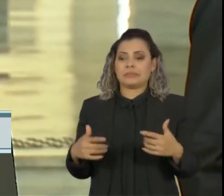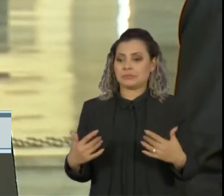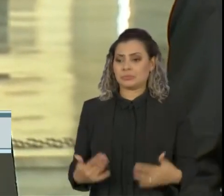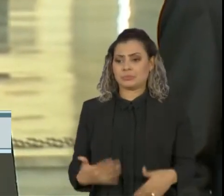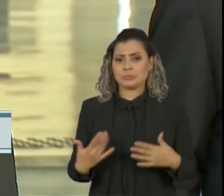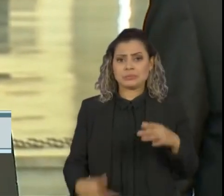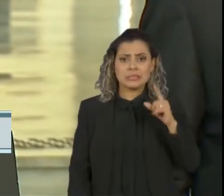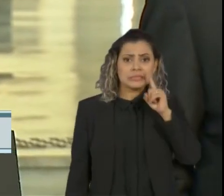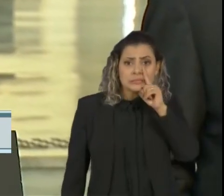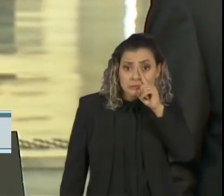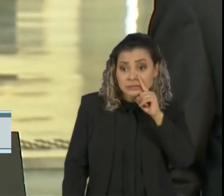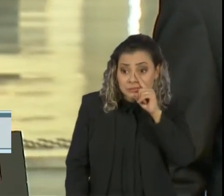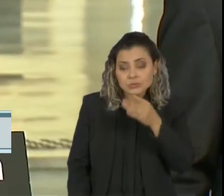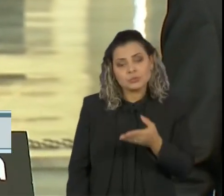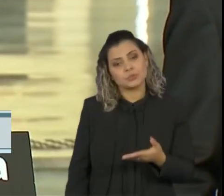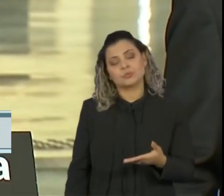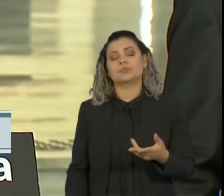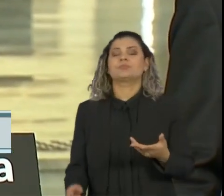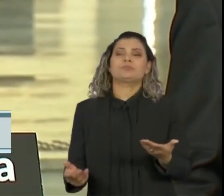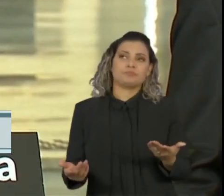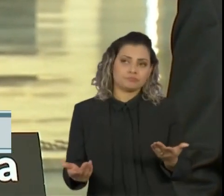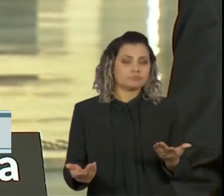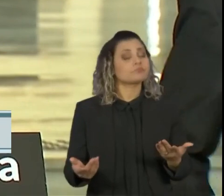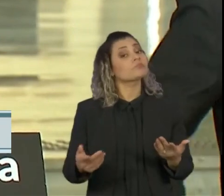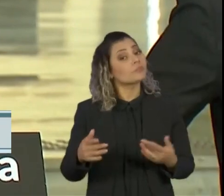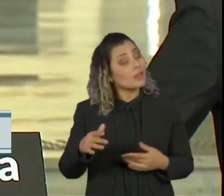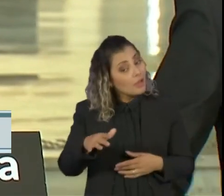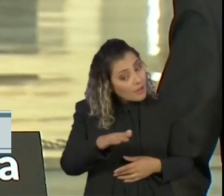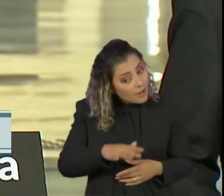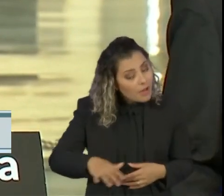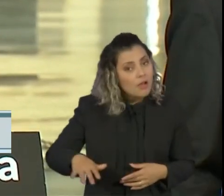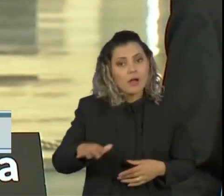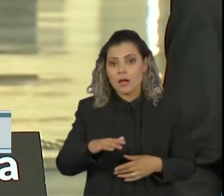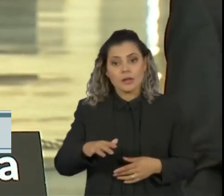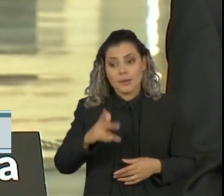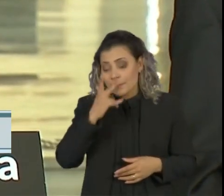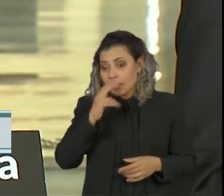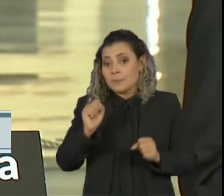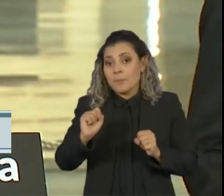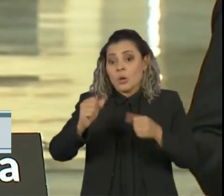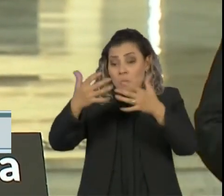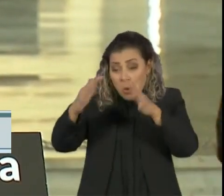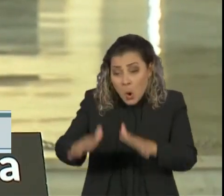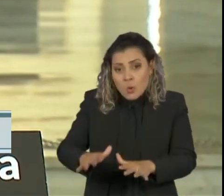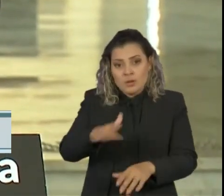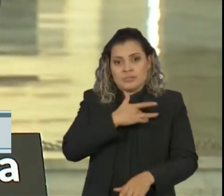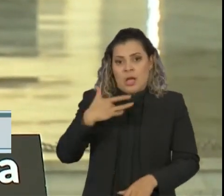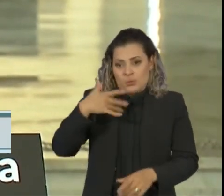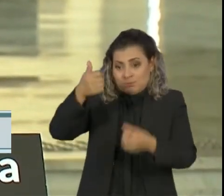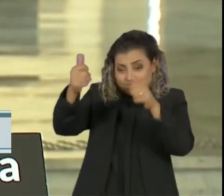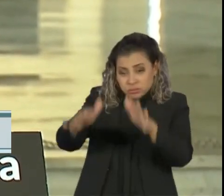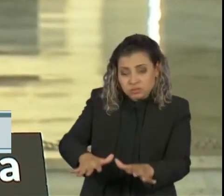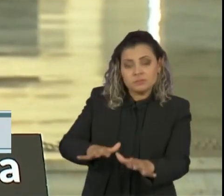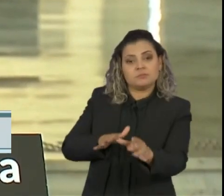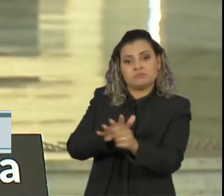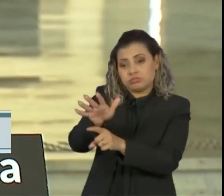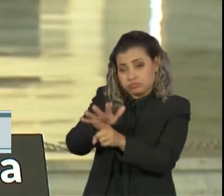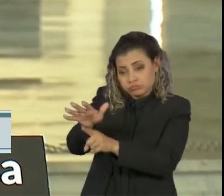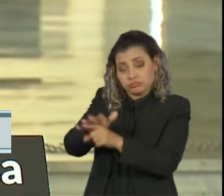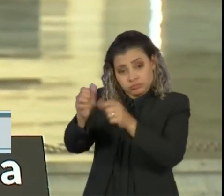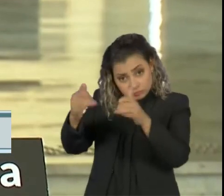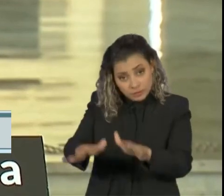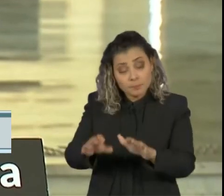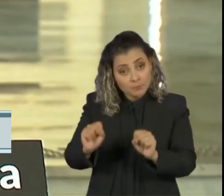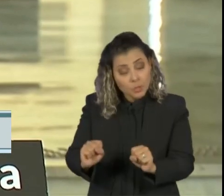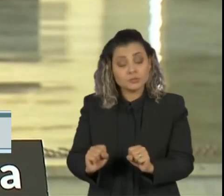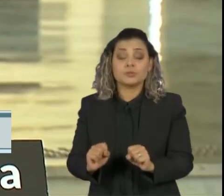de risco de o sistema não suportar essa sobrecarga de pacientes, então